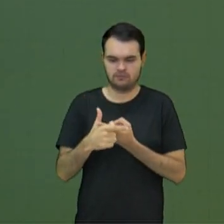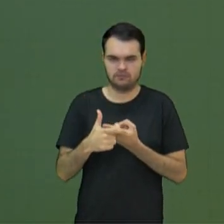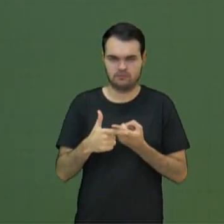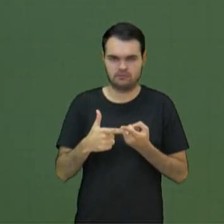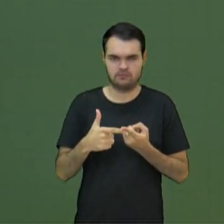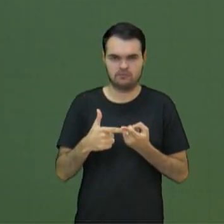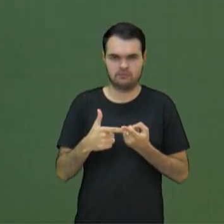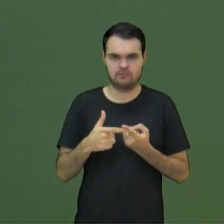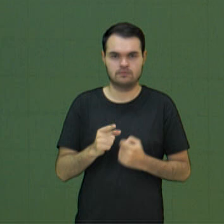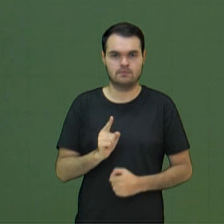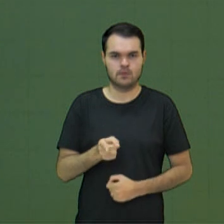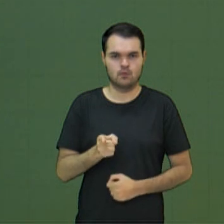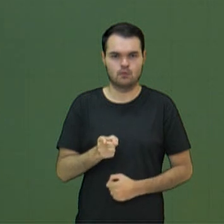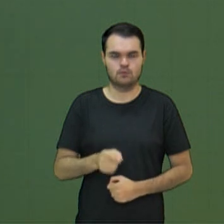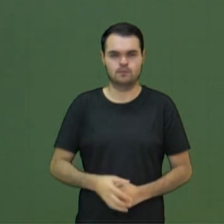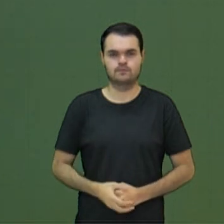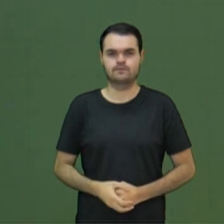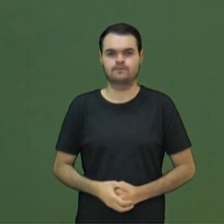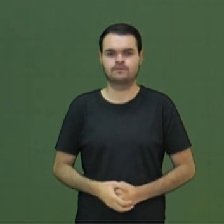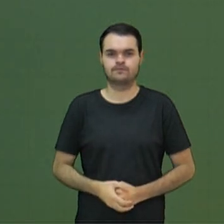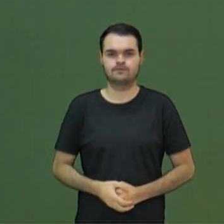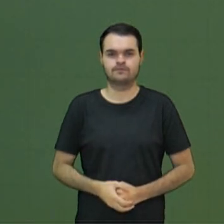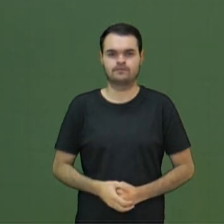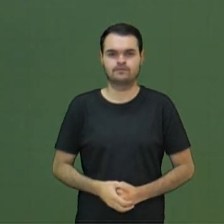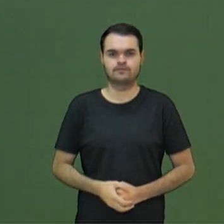por 1000.